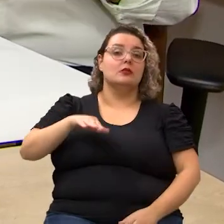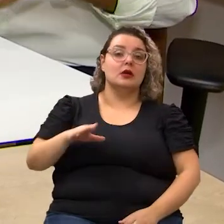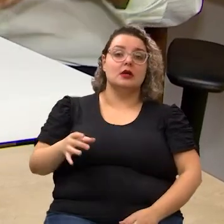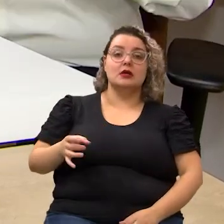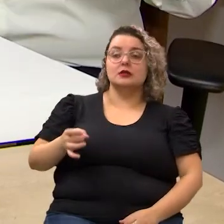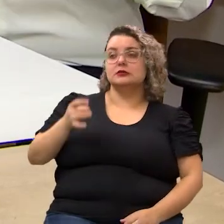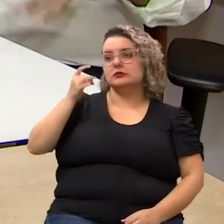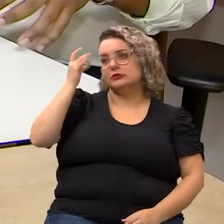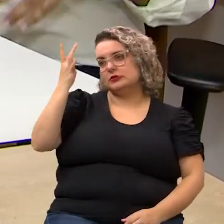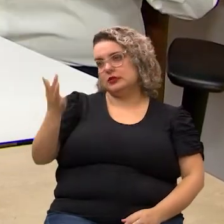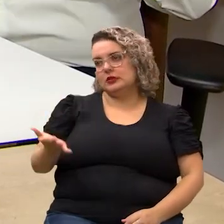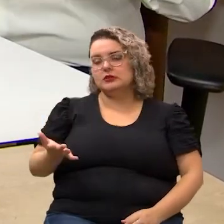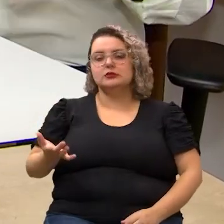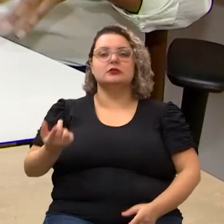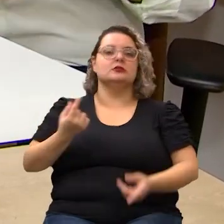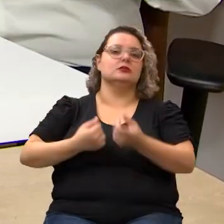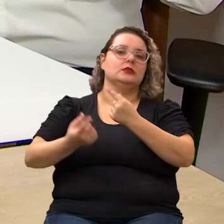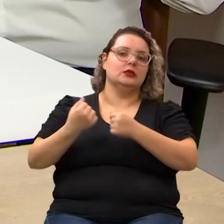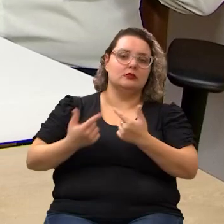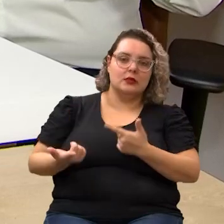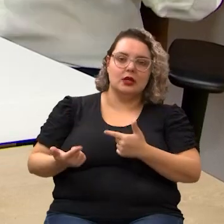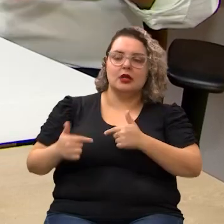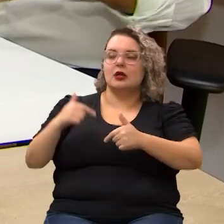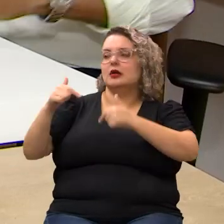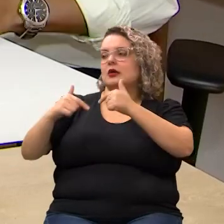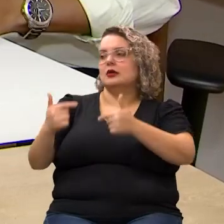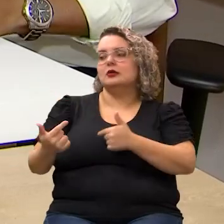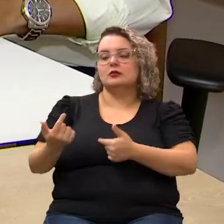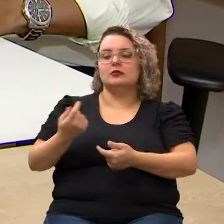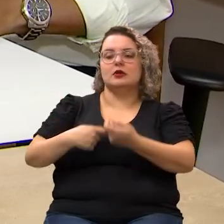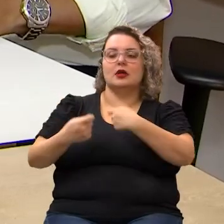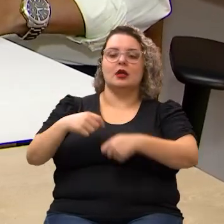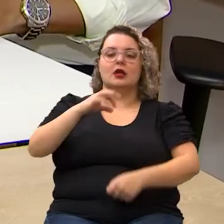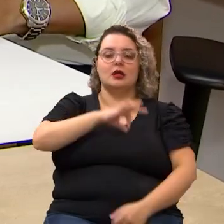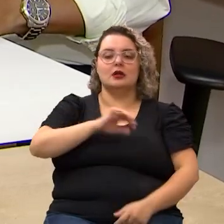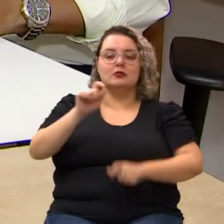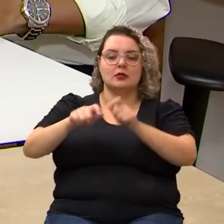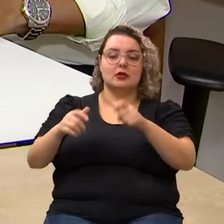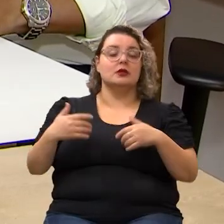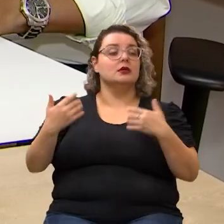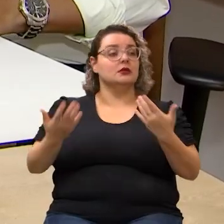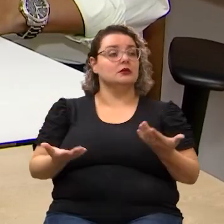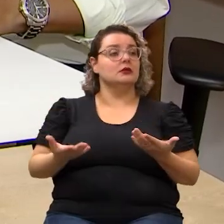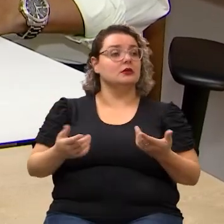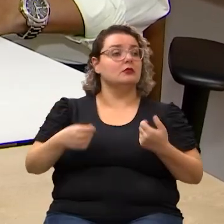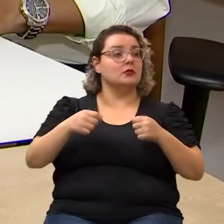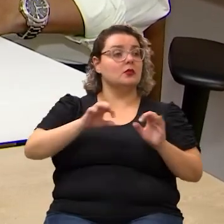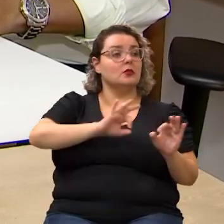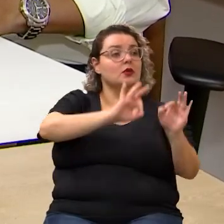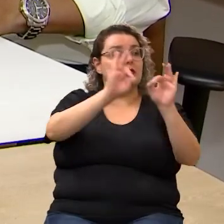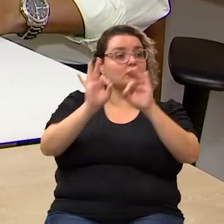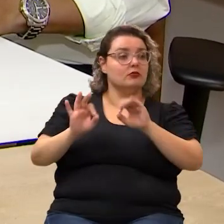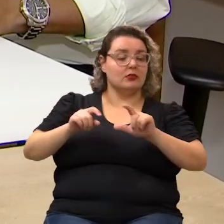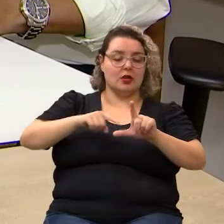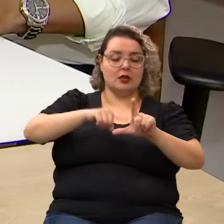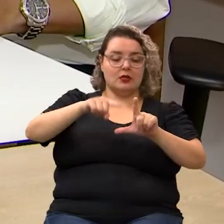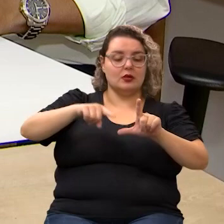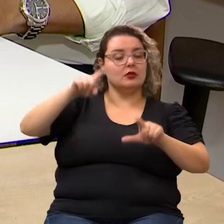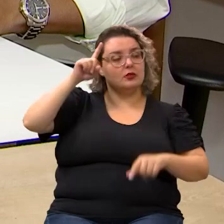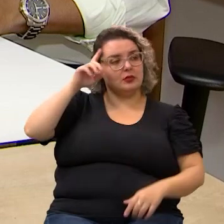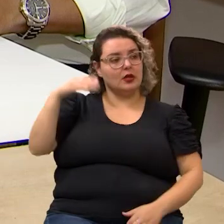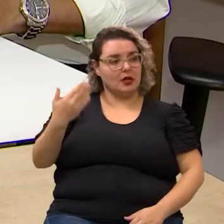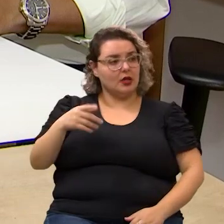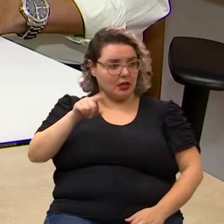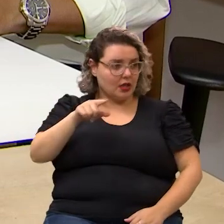para o investimento, para o emprego, para a renda, para as pessoas. Então, a gente deveria acompanhar esse índice todos